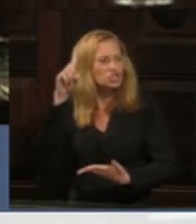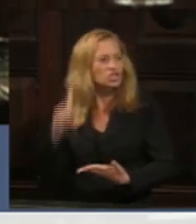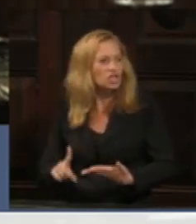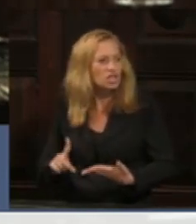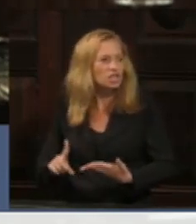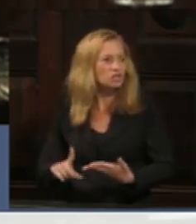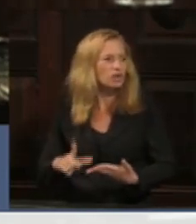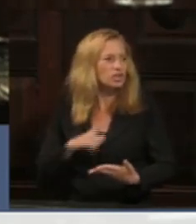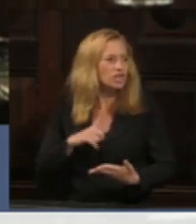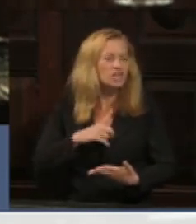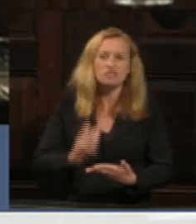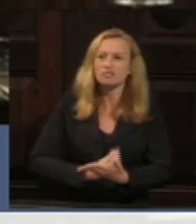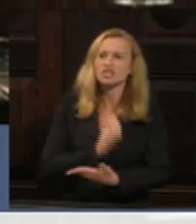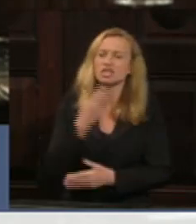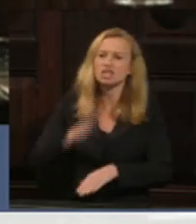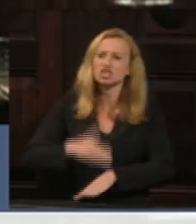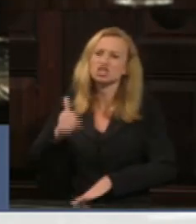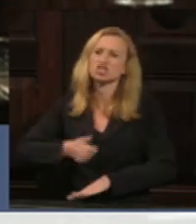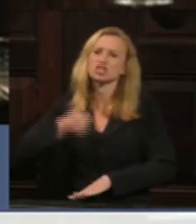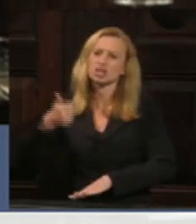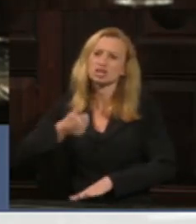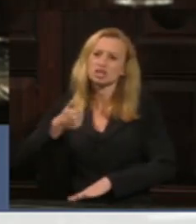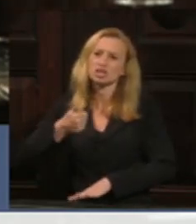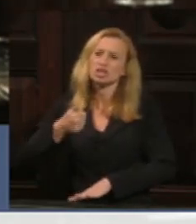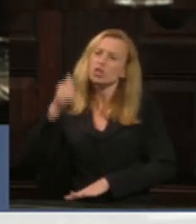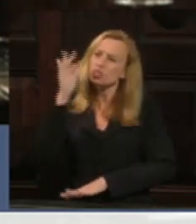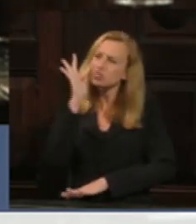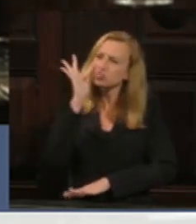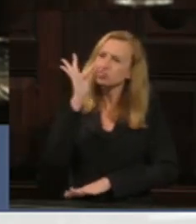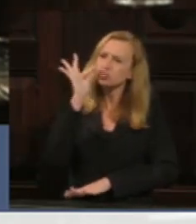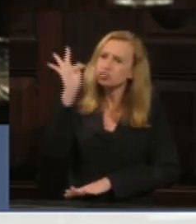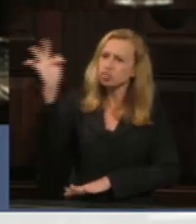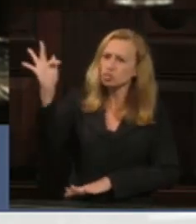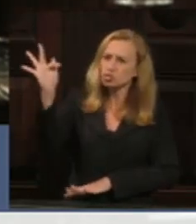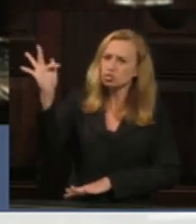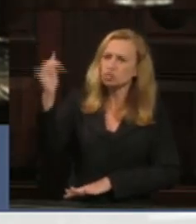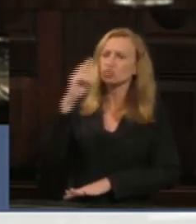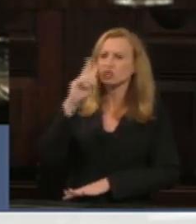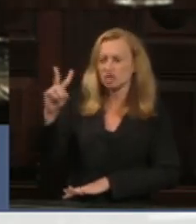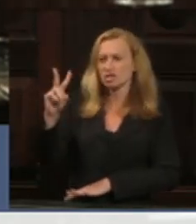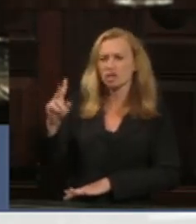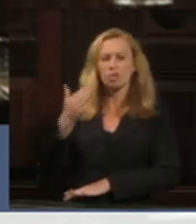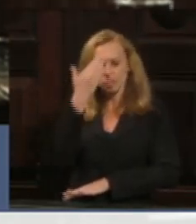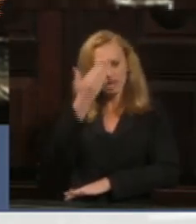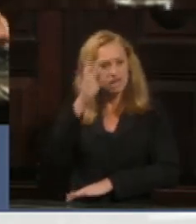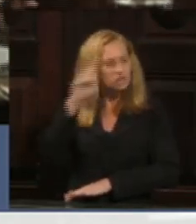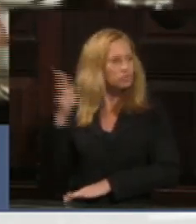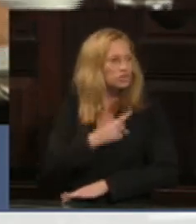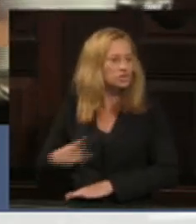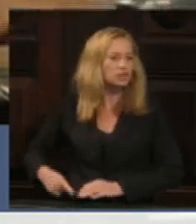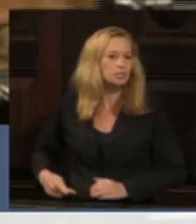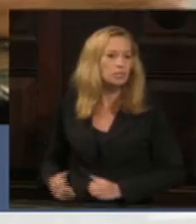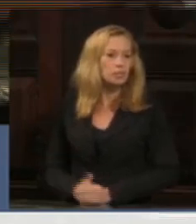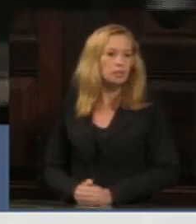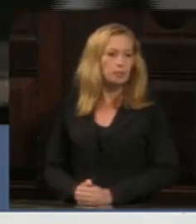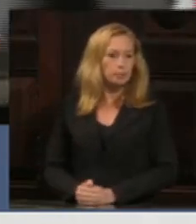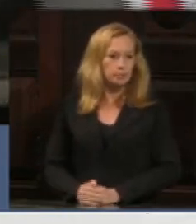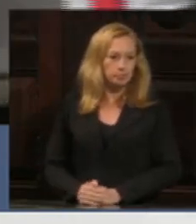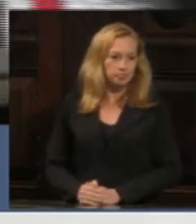vida digna e de perspectiva de futuro. Muito obrigada, senhora presidente.